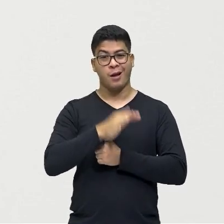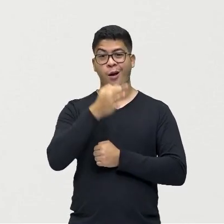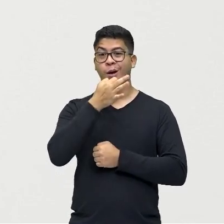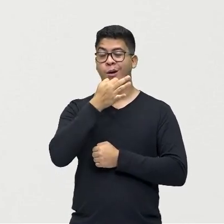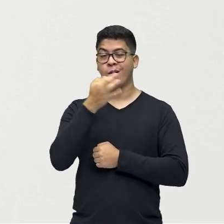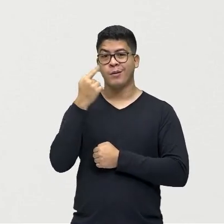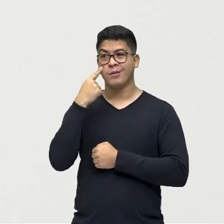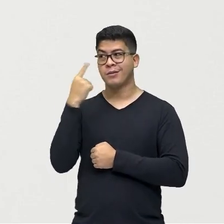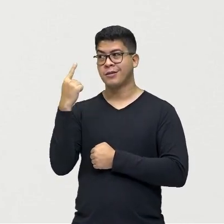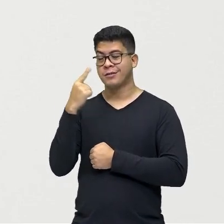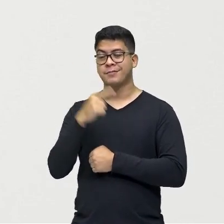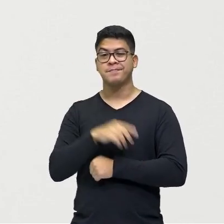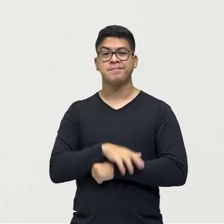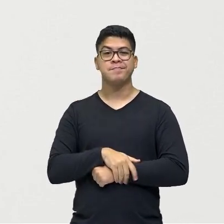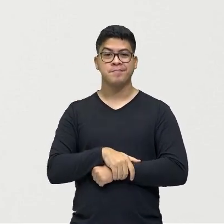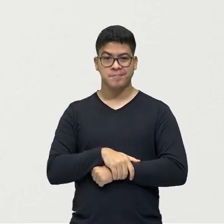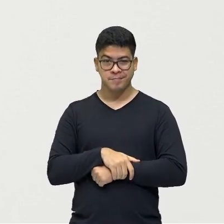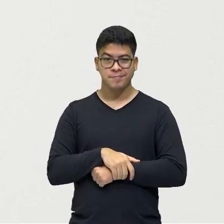nosso gabarito.